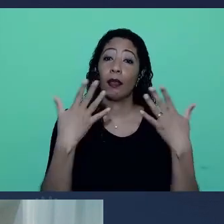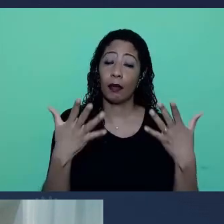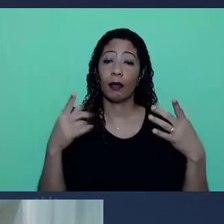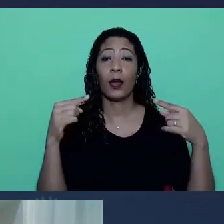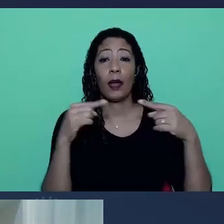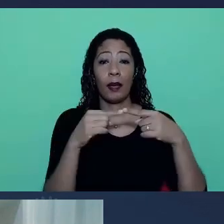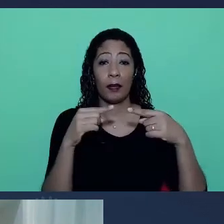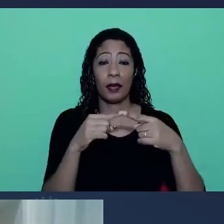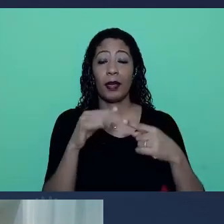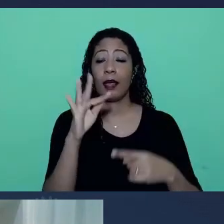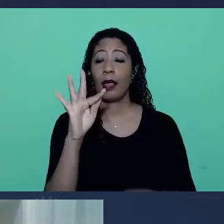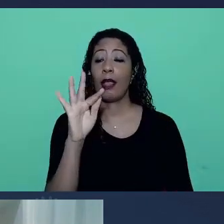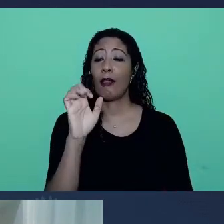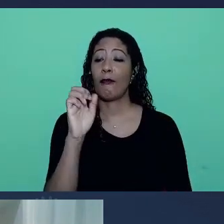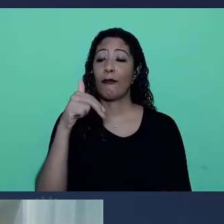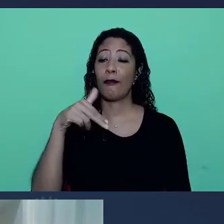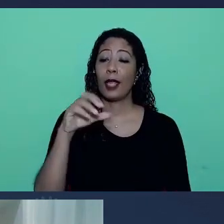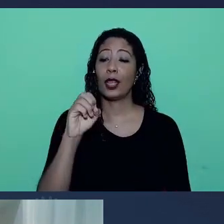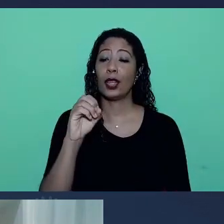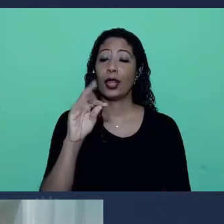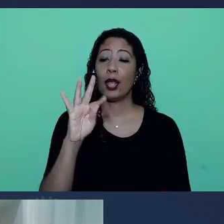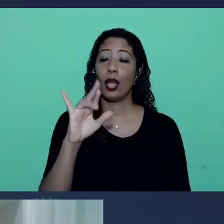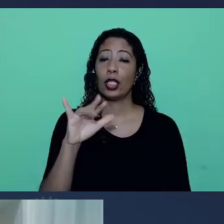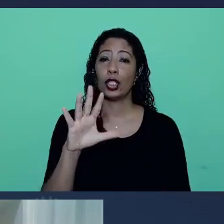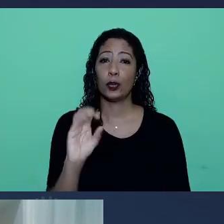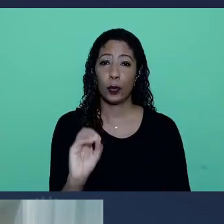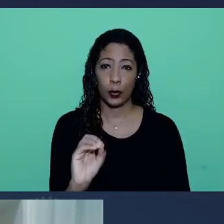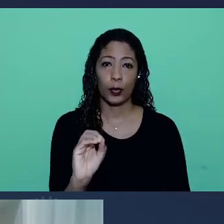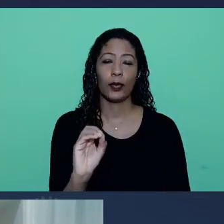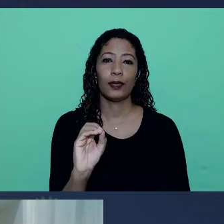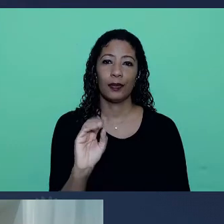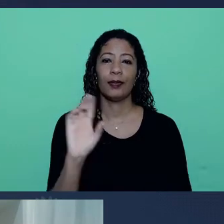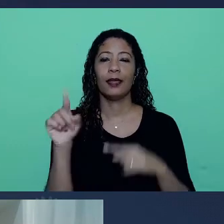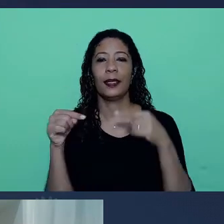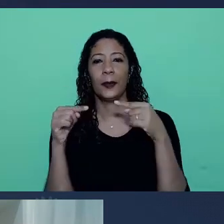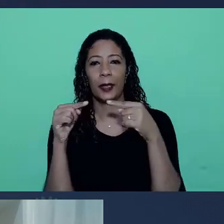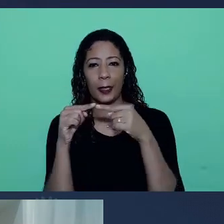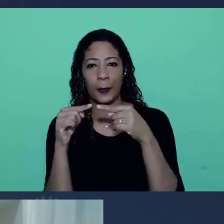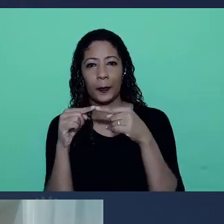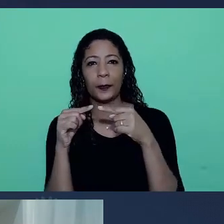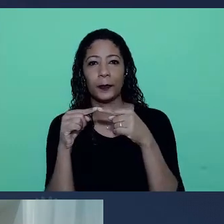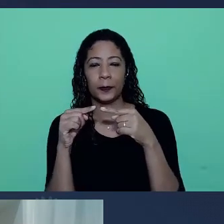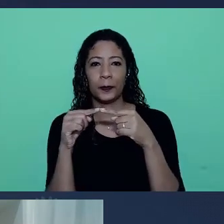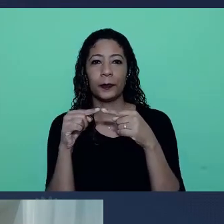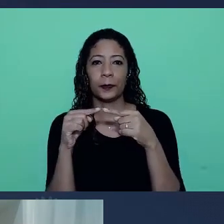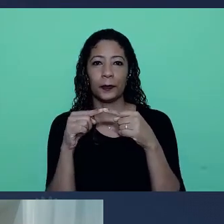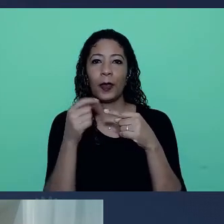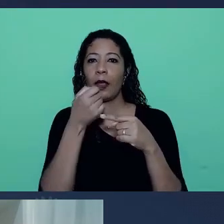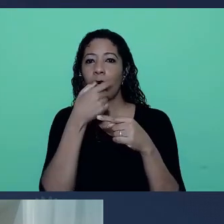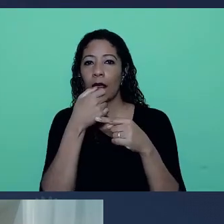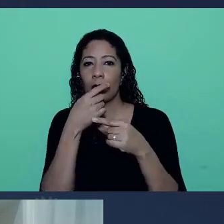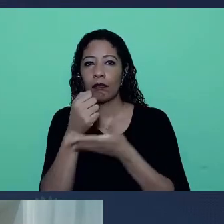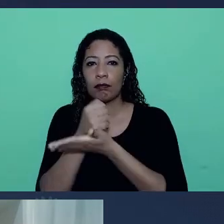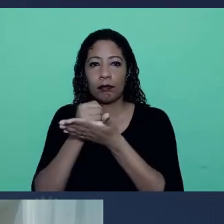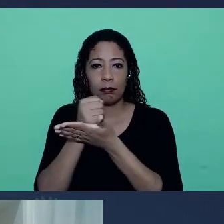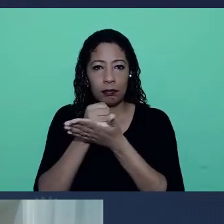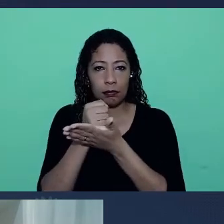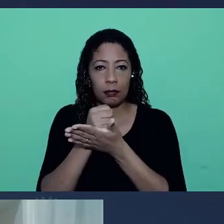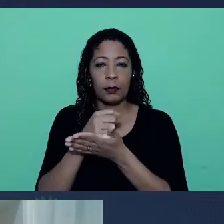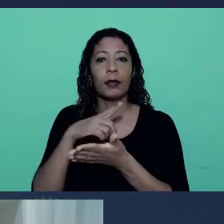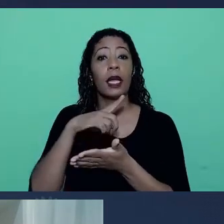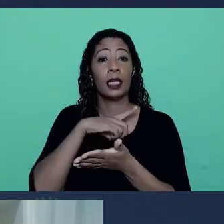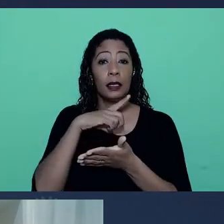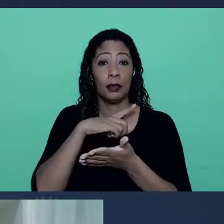pessoal sabendo o que é fenótipo, nesse subgrupo, esse fenótipo relacionado a medicamentos tem um tratamento